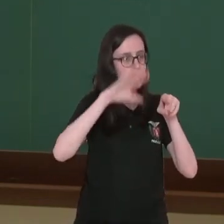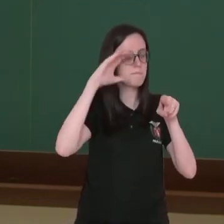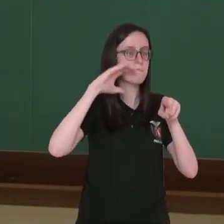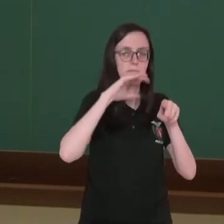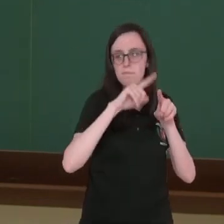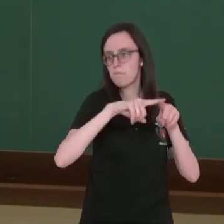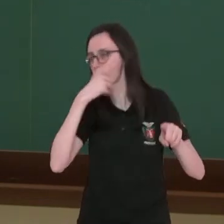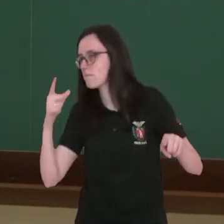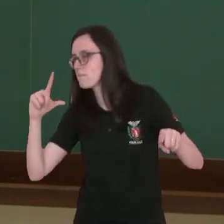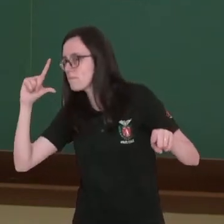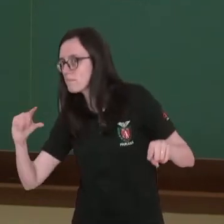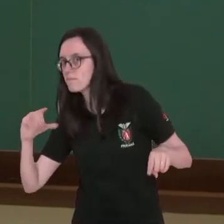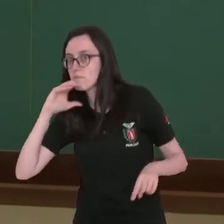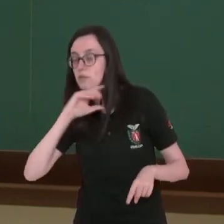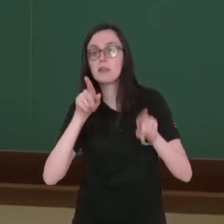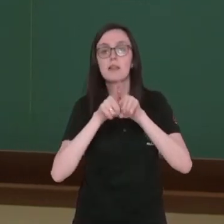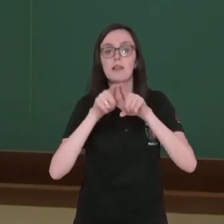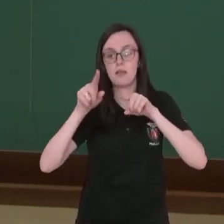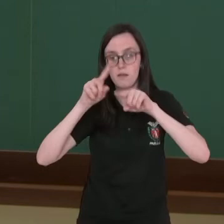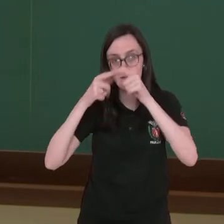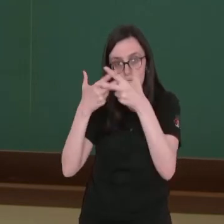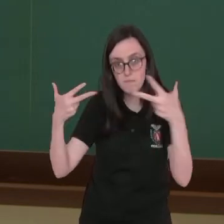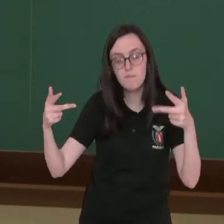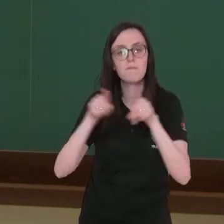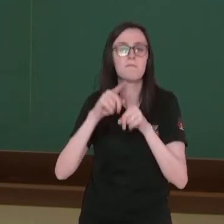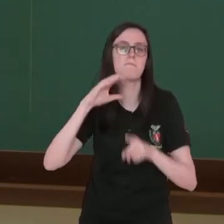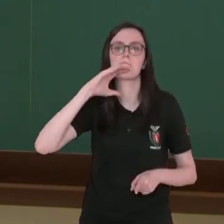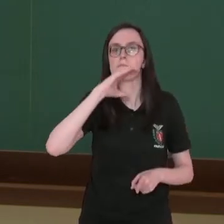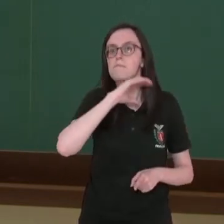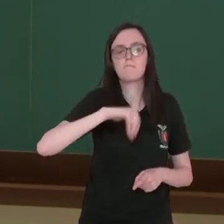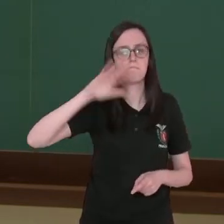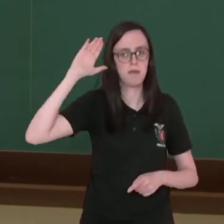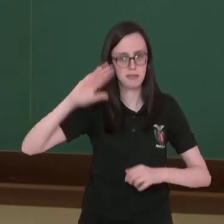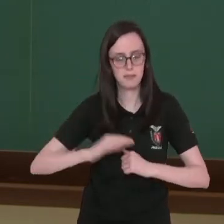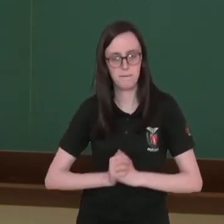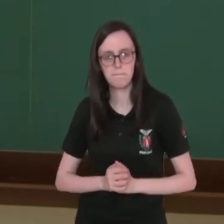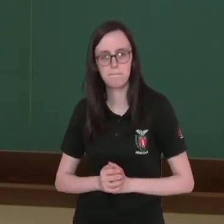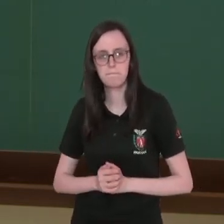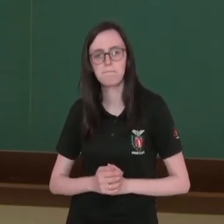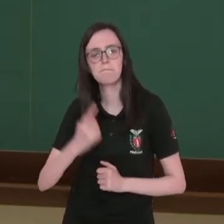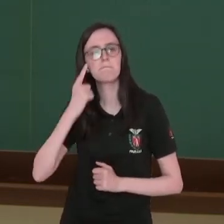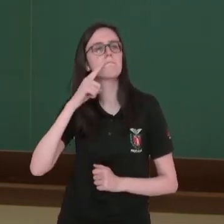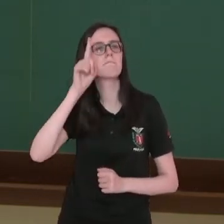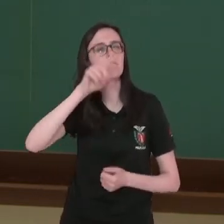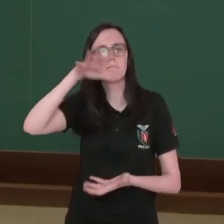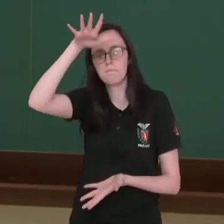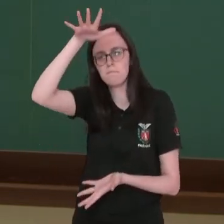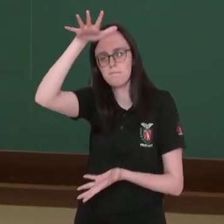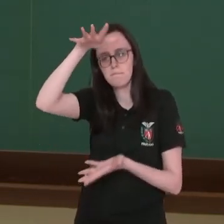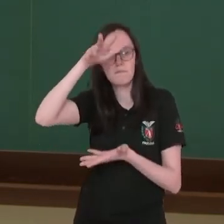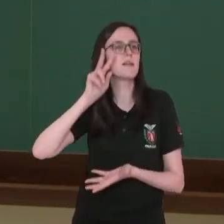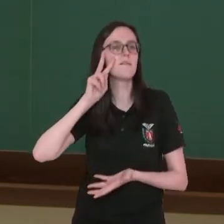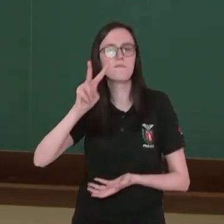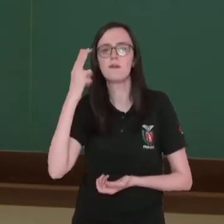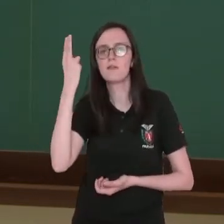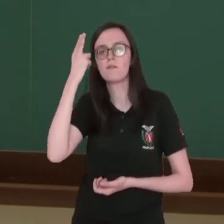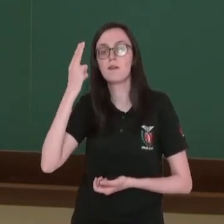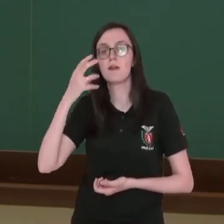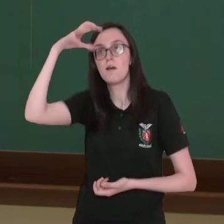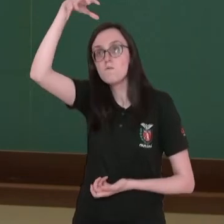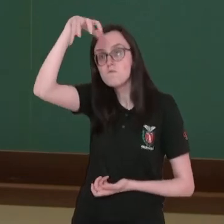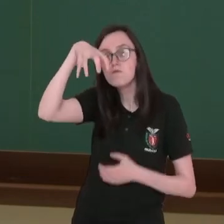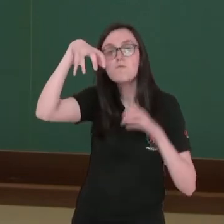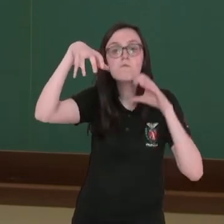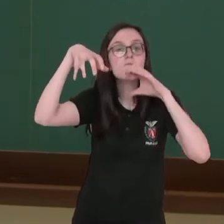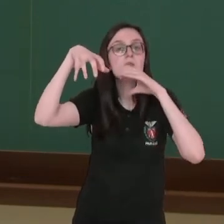temperatura e o próprio equipamento acaba roubando o calor. Beleza? Então a máquina térmica, pessoal, é isso. Você não consegue todo o calor que entra, você